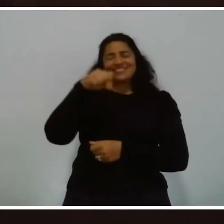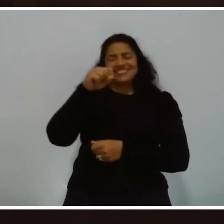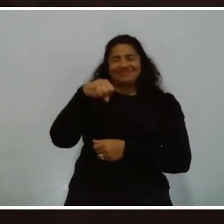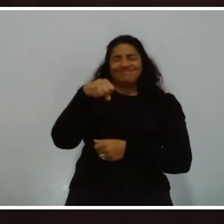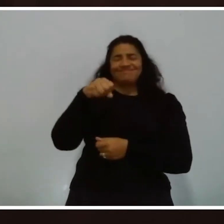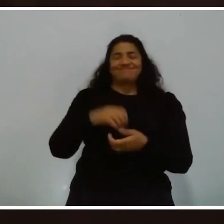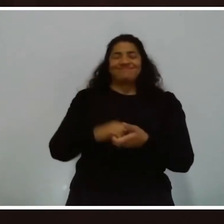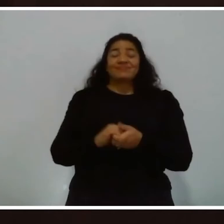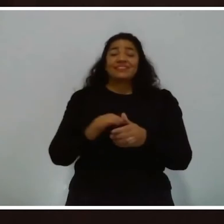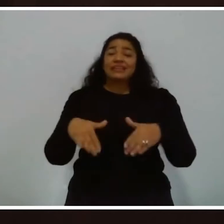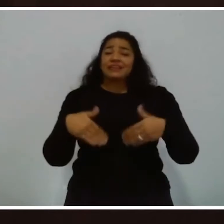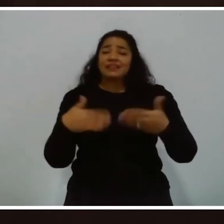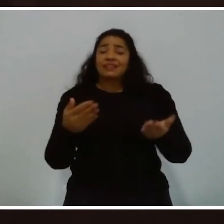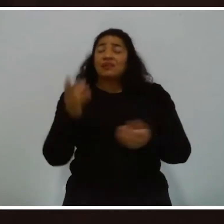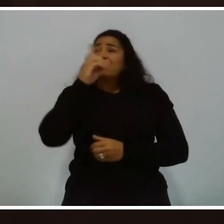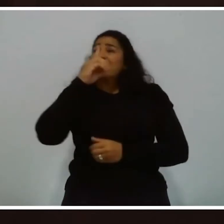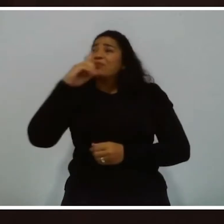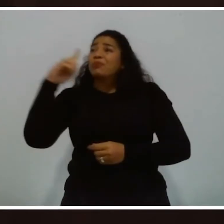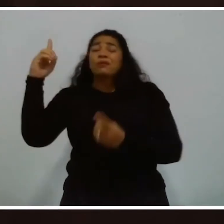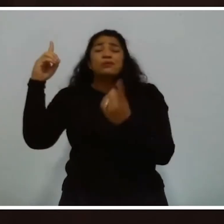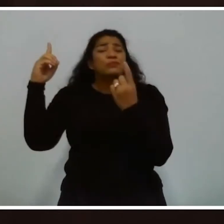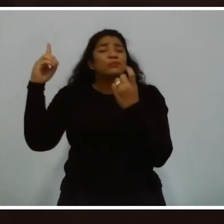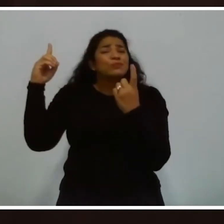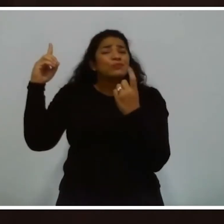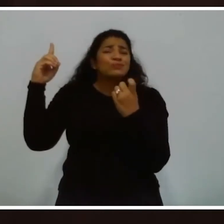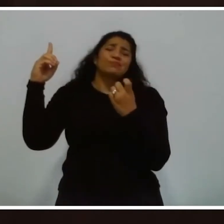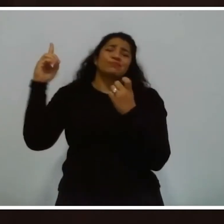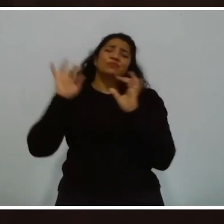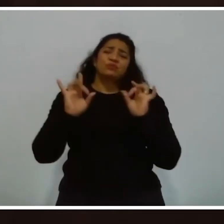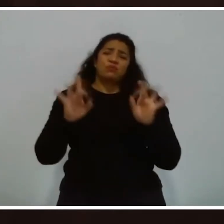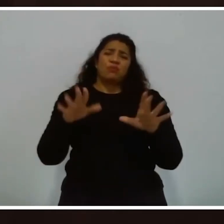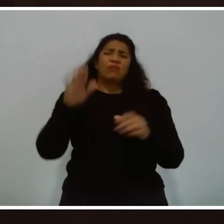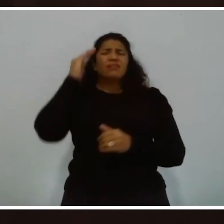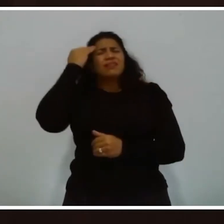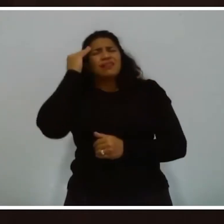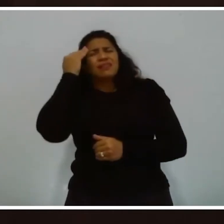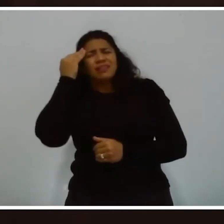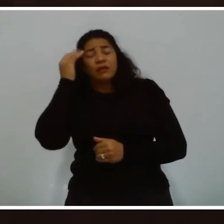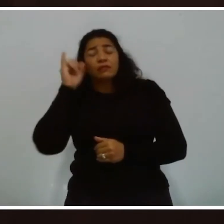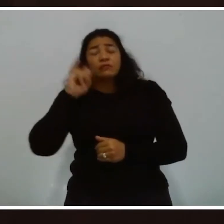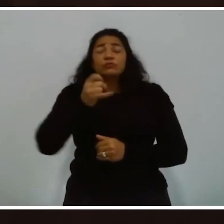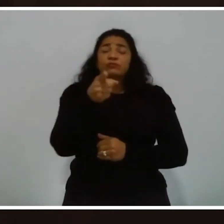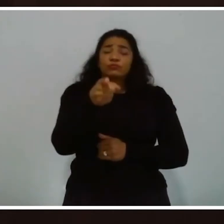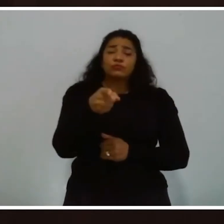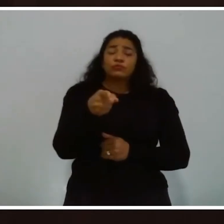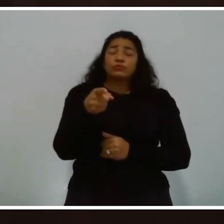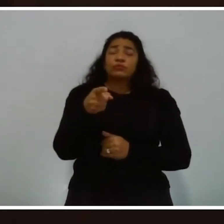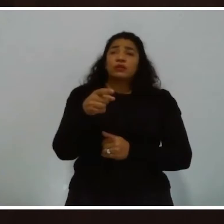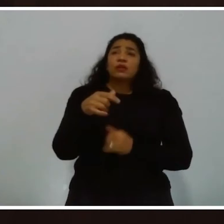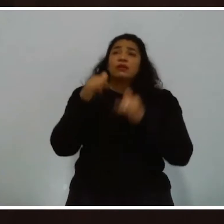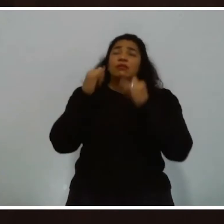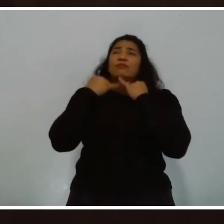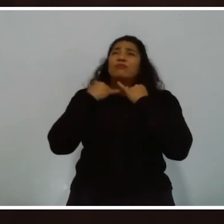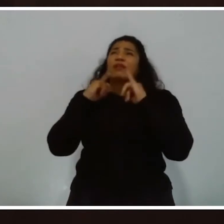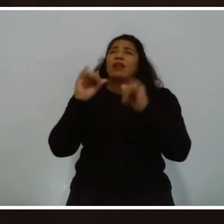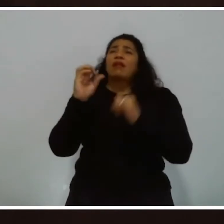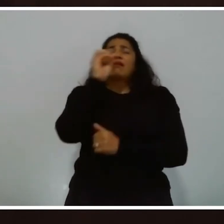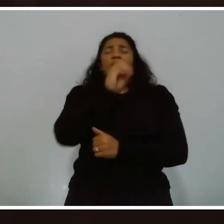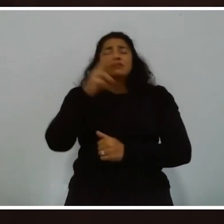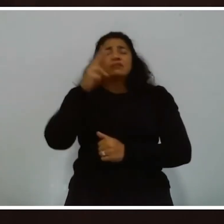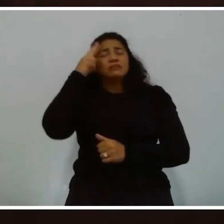Vocês entenderam? Quando vocês invocam, ó Senhor Jesus, vocês recebem